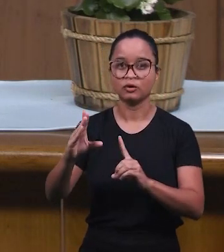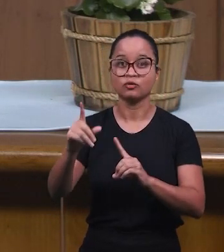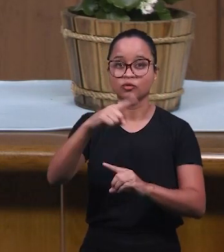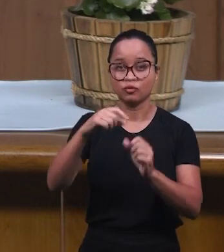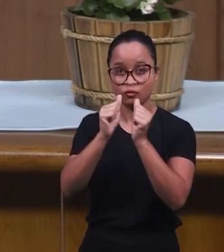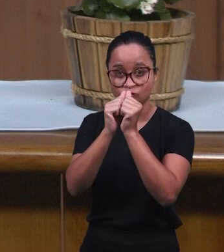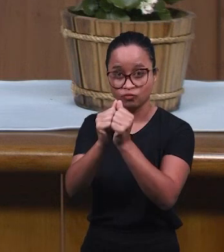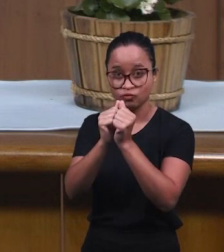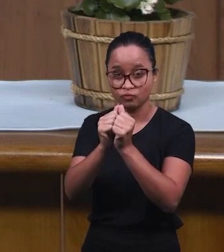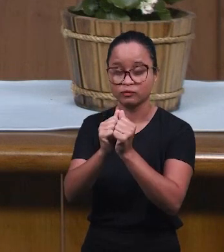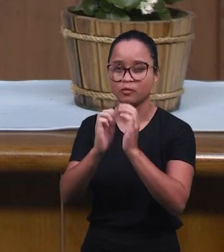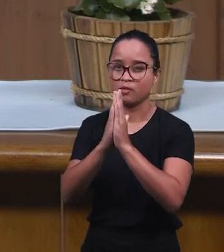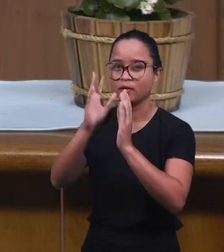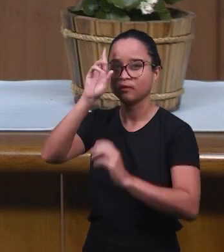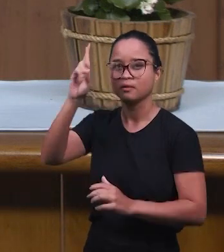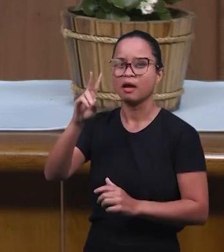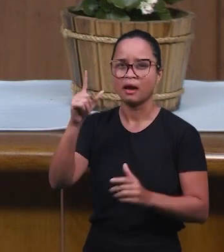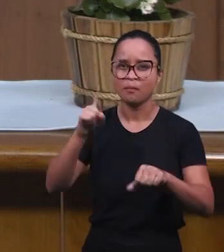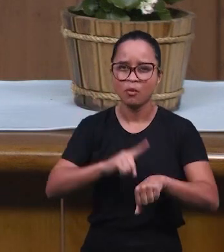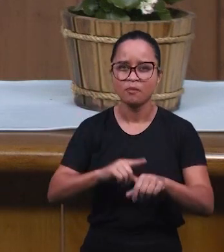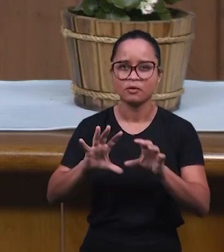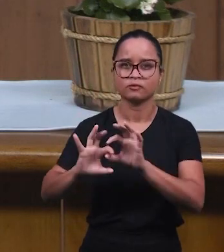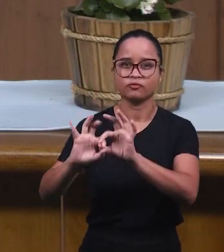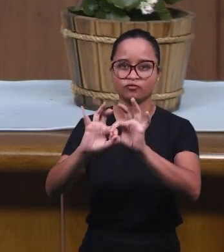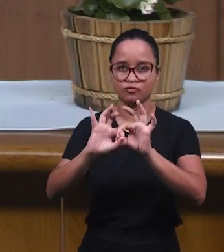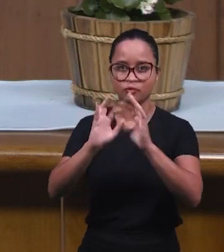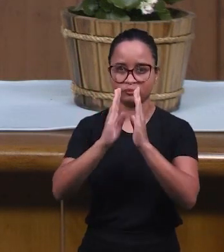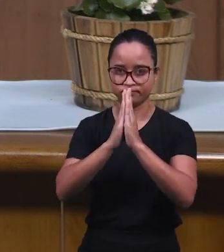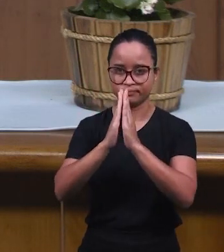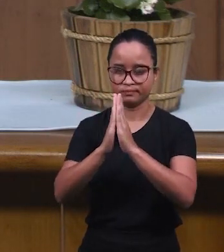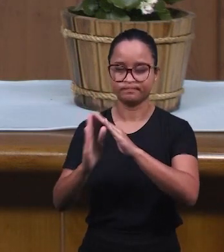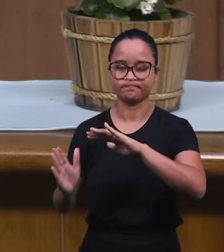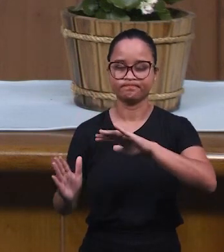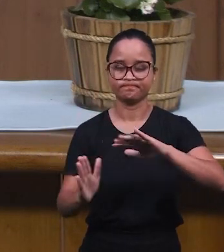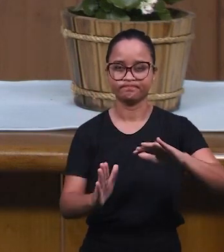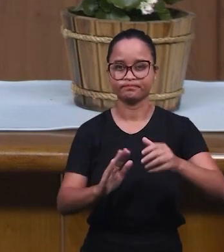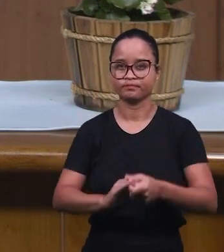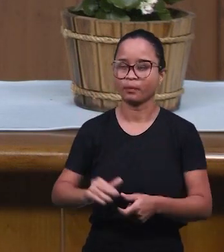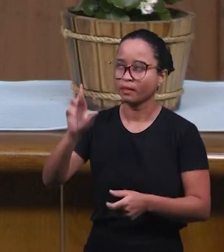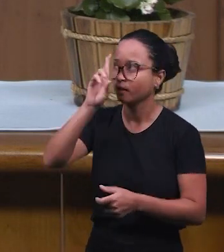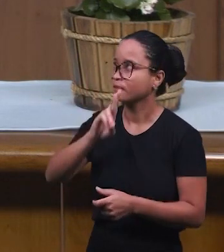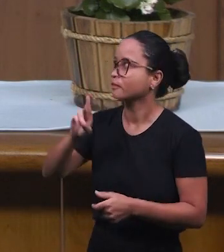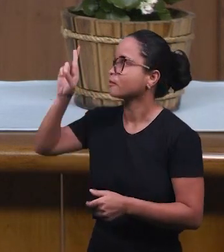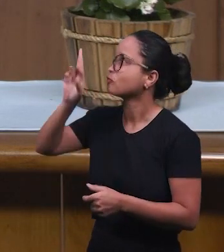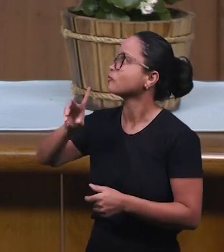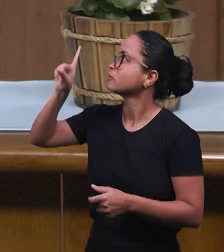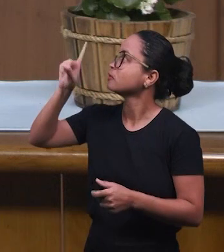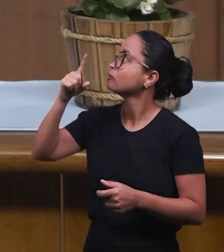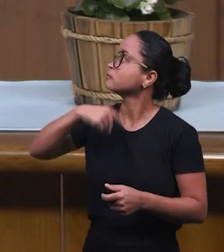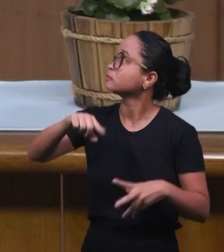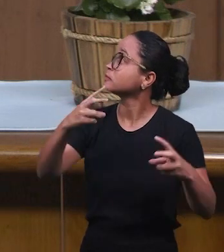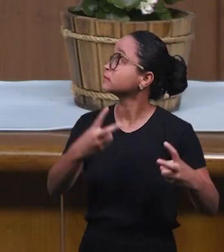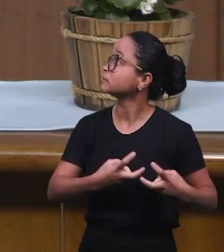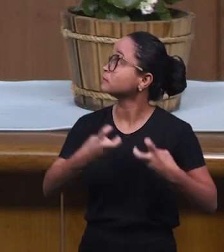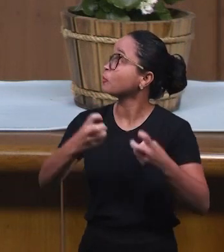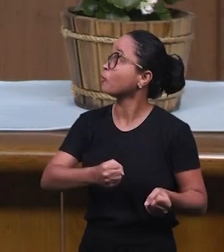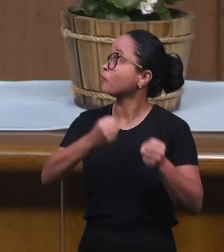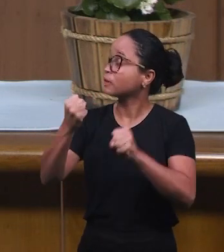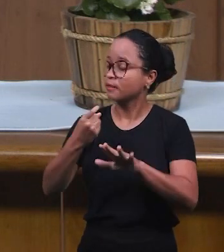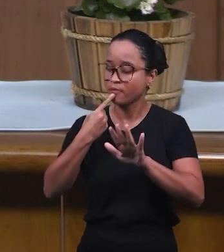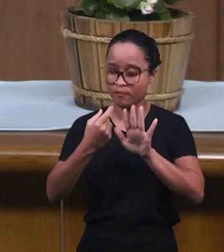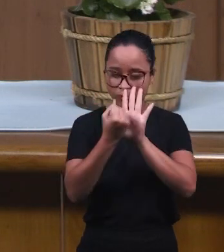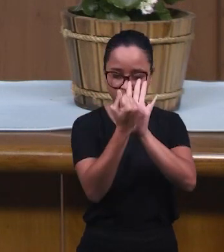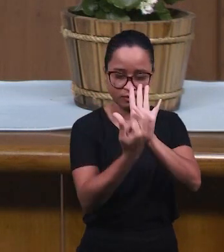juntos orarmos agora. Se possível, feche os seus olhos nesse momento de oração. Senhor Deus, nós clamamos pelo poder que há no sangue do